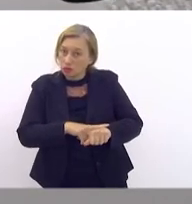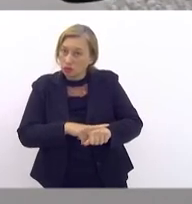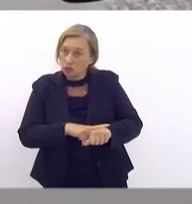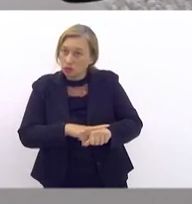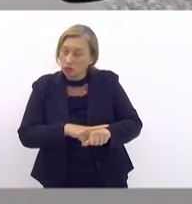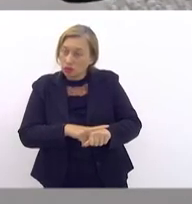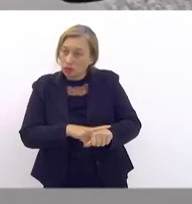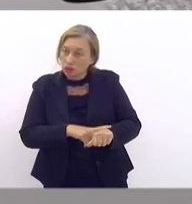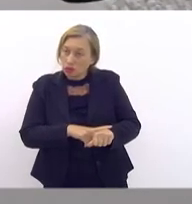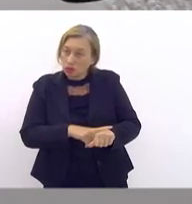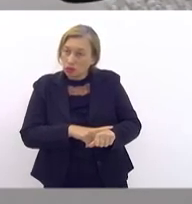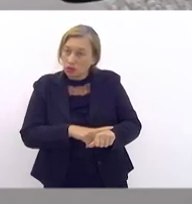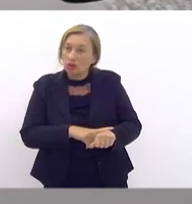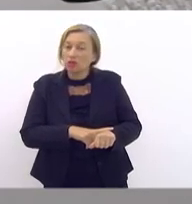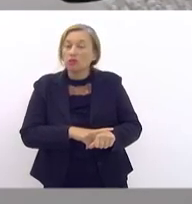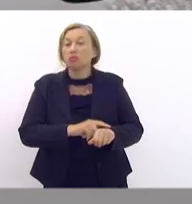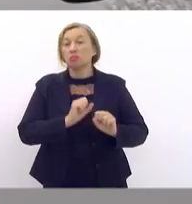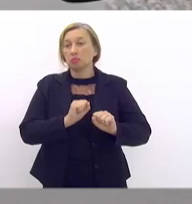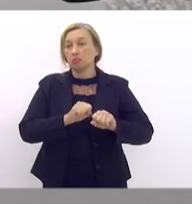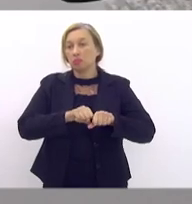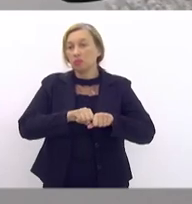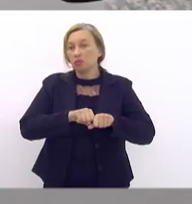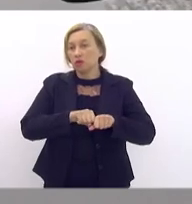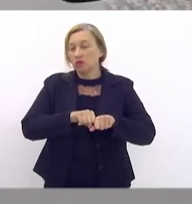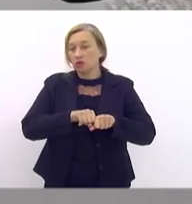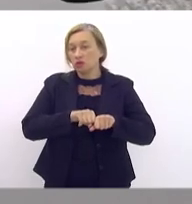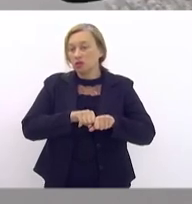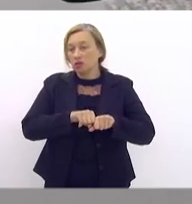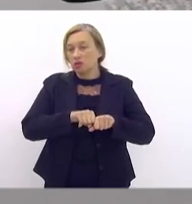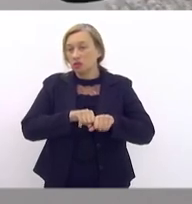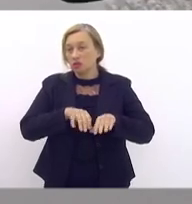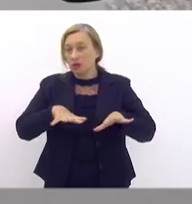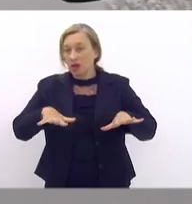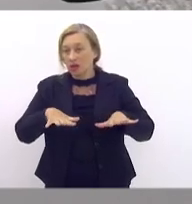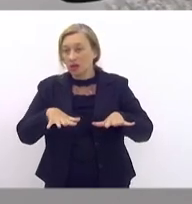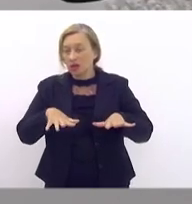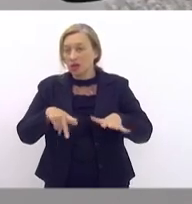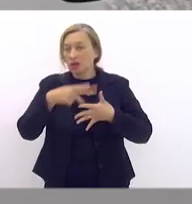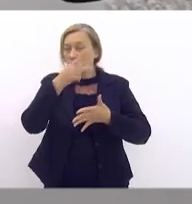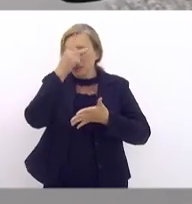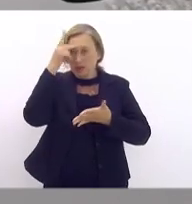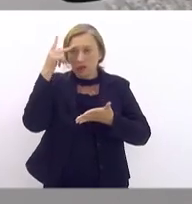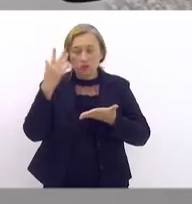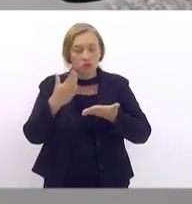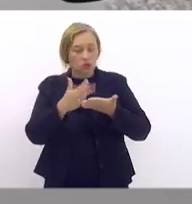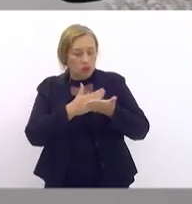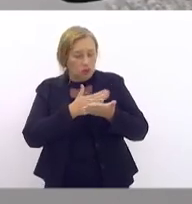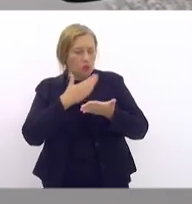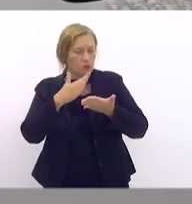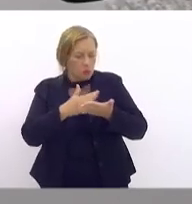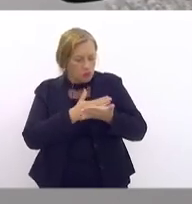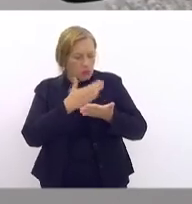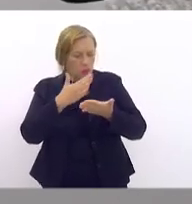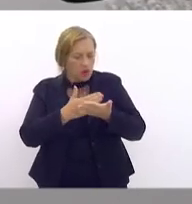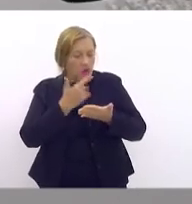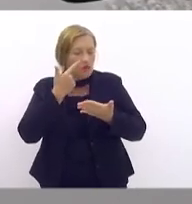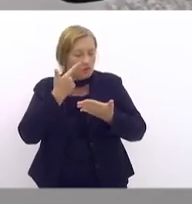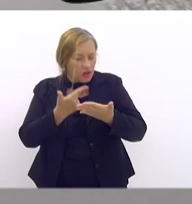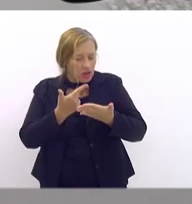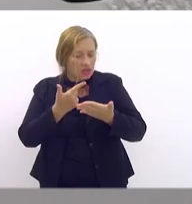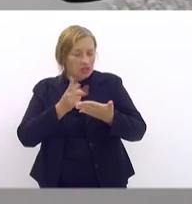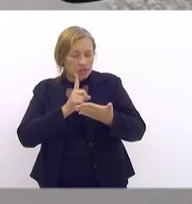eh disponibilizado para que pessoas folem e verifiquem eh